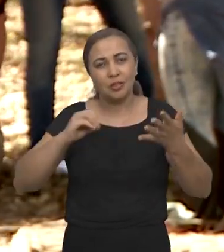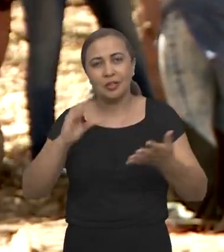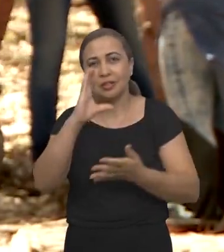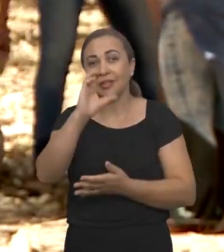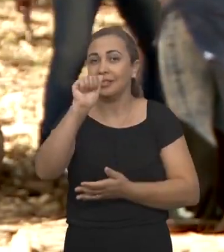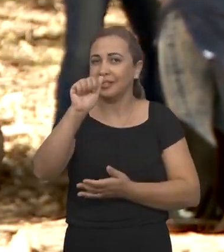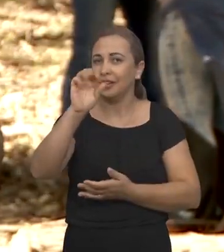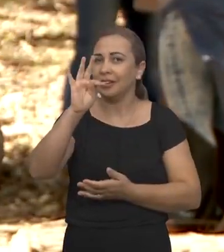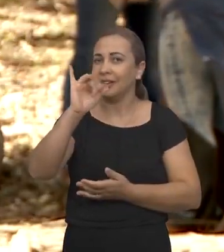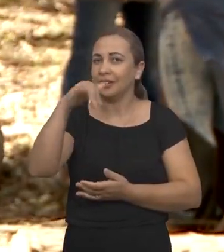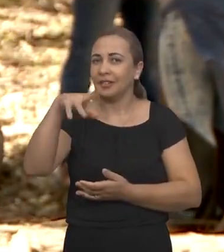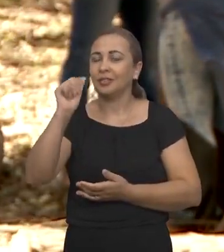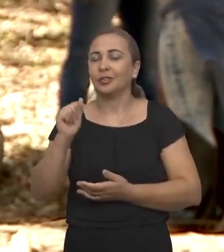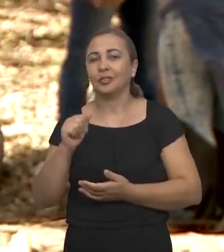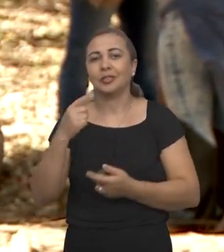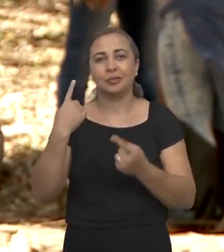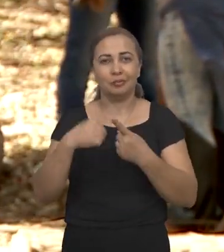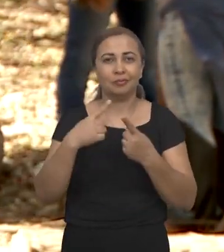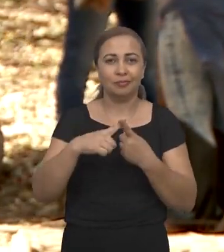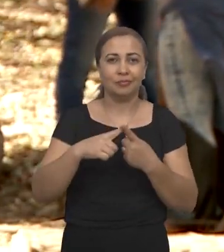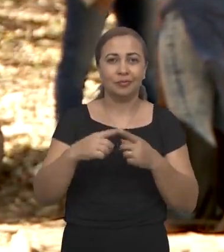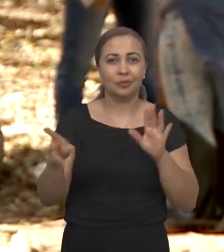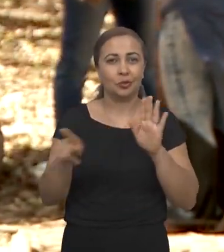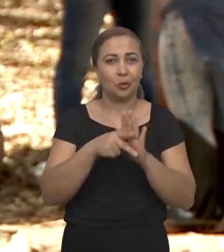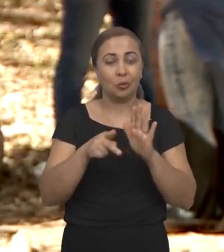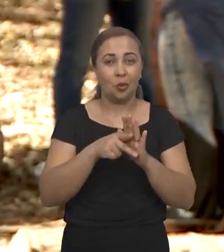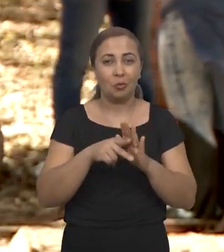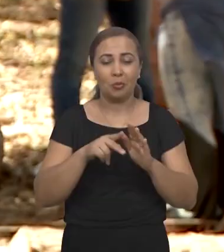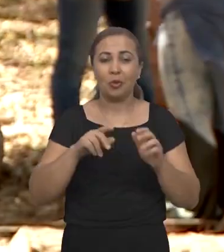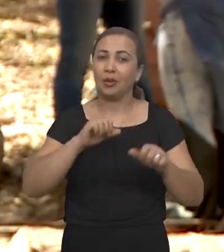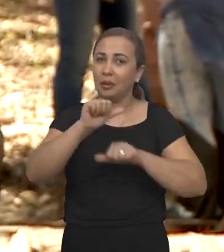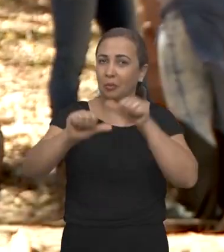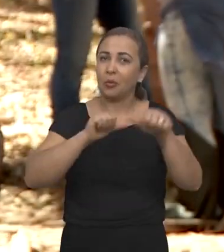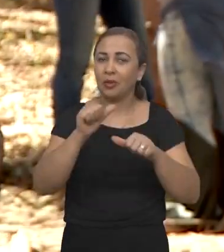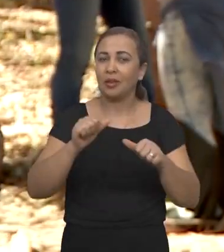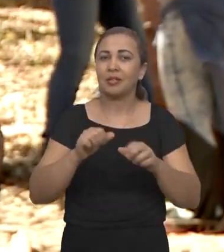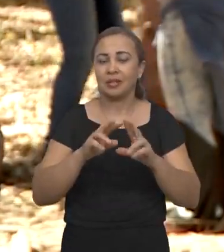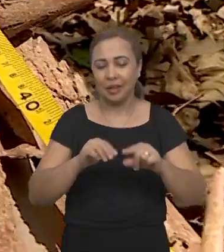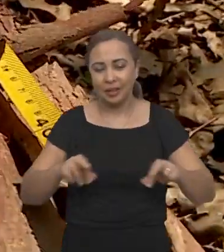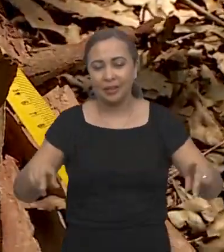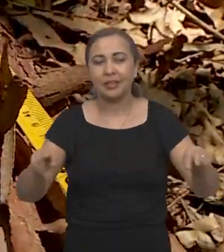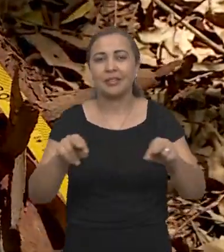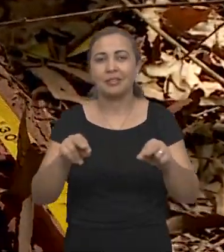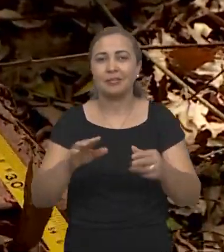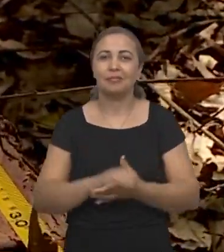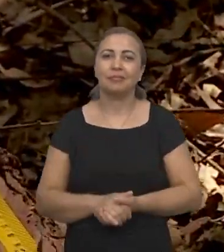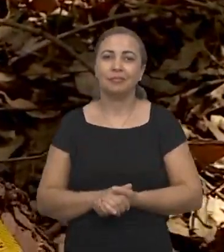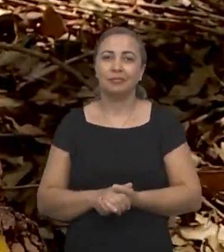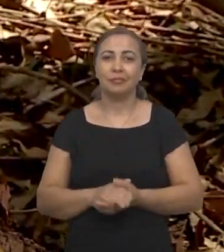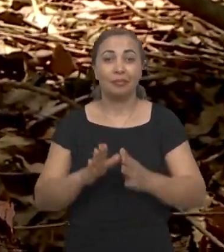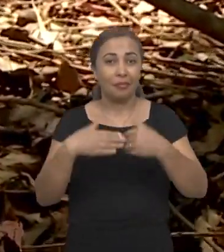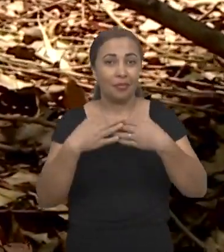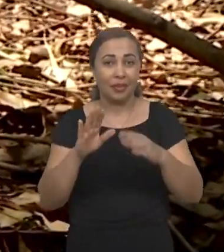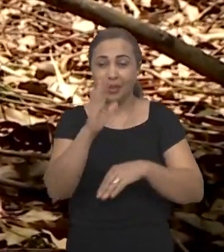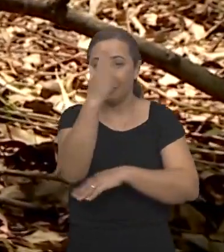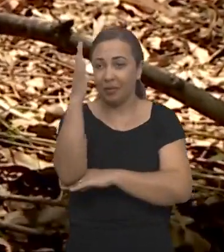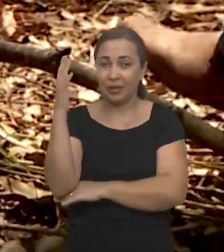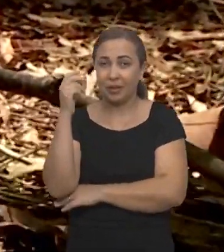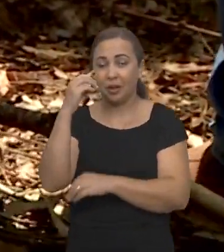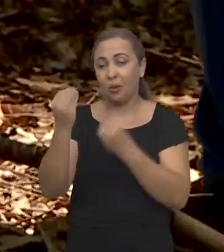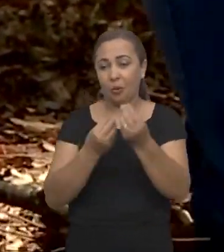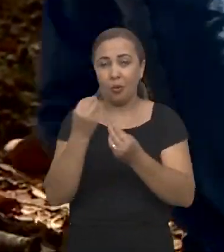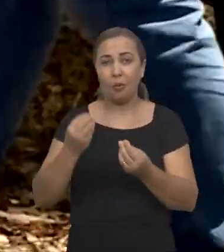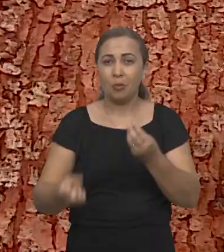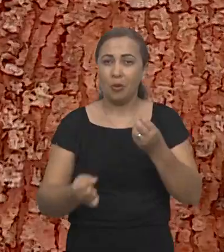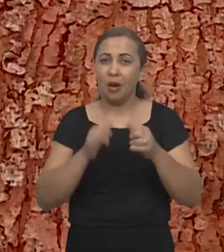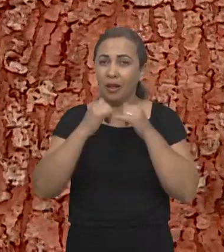da Caatinga em função do próprio ritmo de regeneração do bioma. A demanda por madeira como fonte de energia